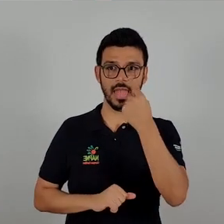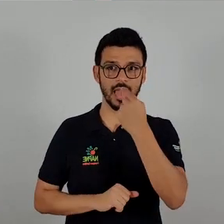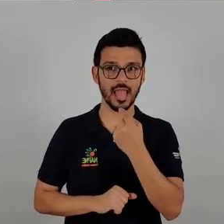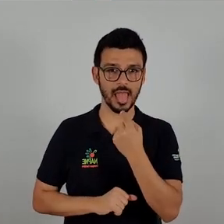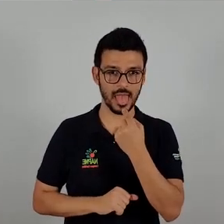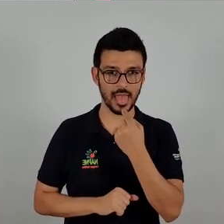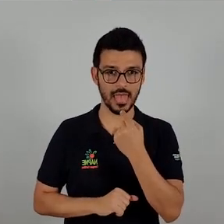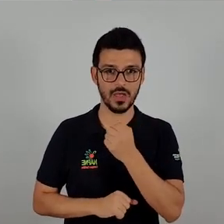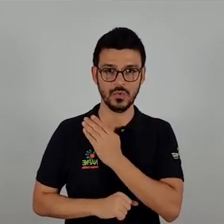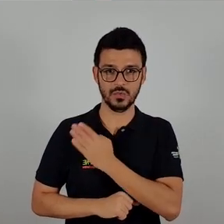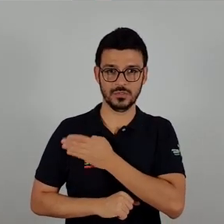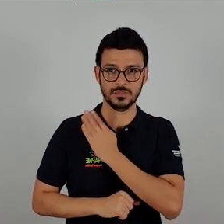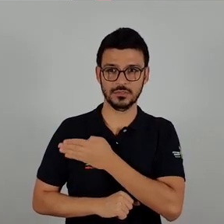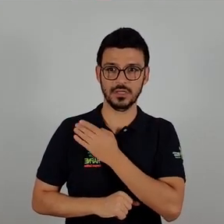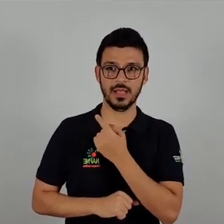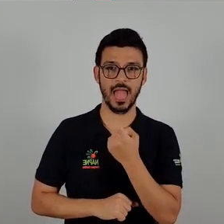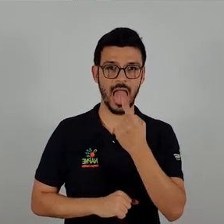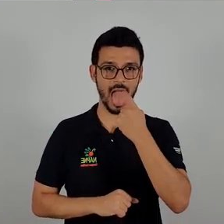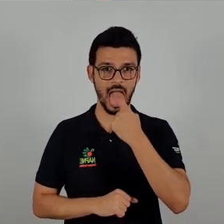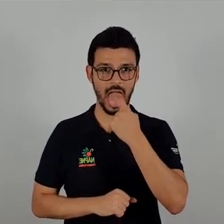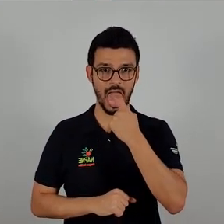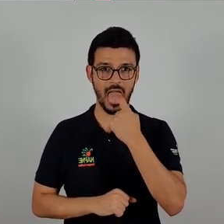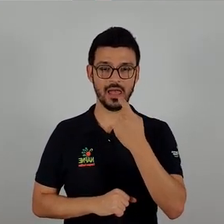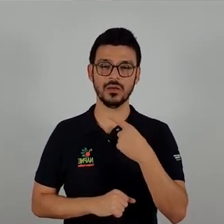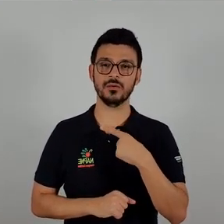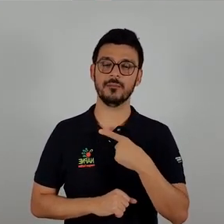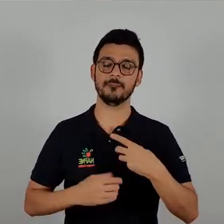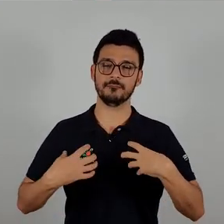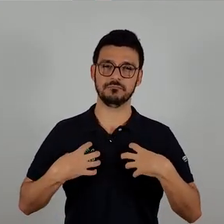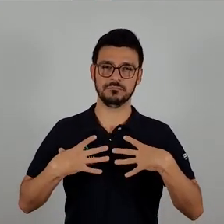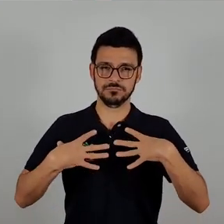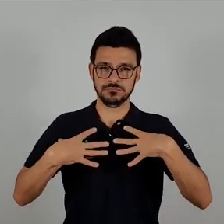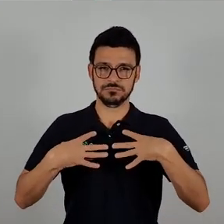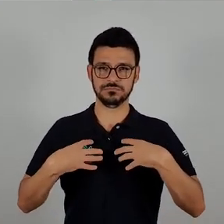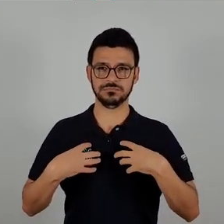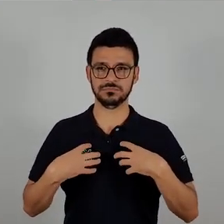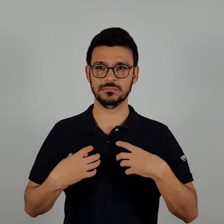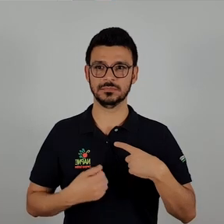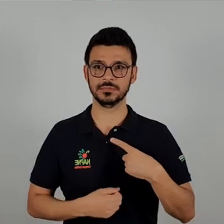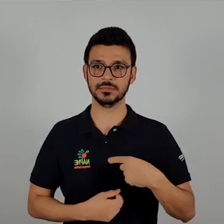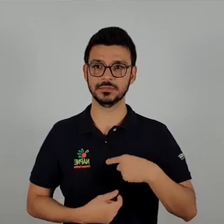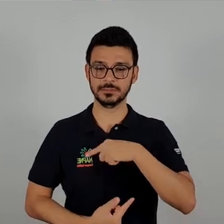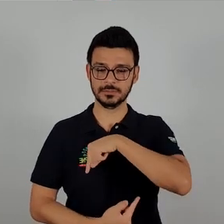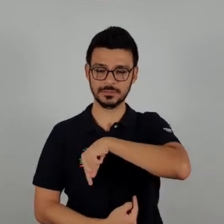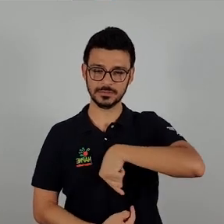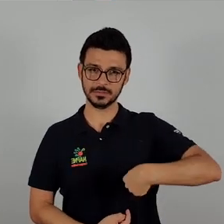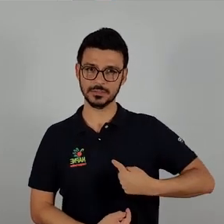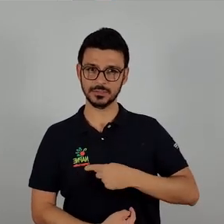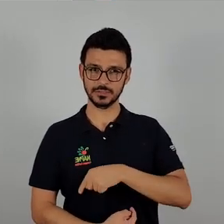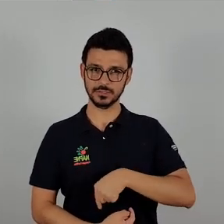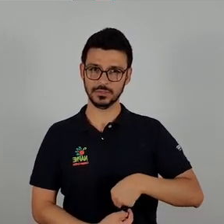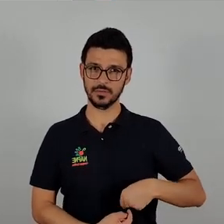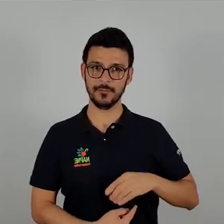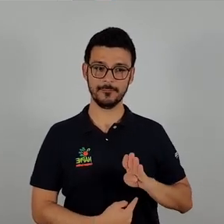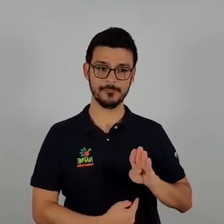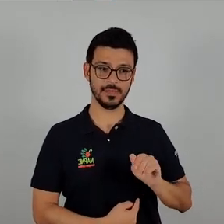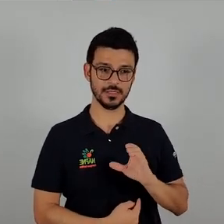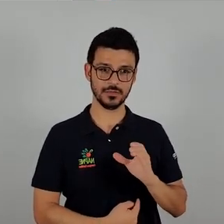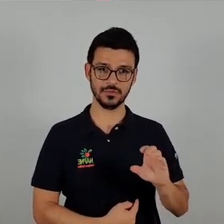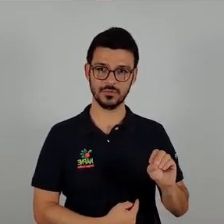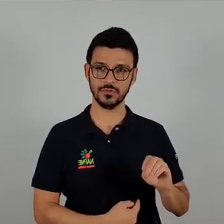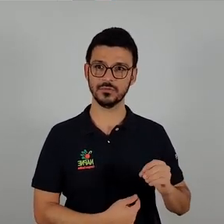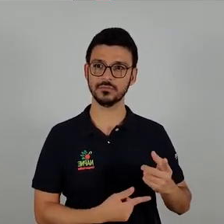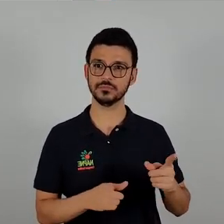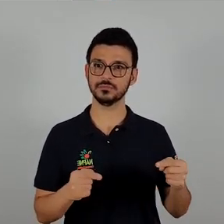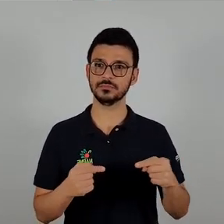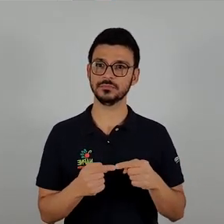Então, só pelos aspectos da língua, a gente consegue ter uma ideia muito boa da qualidade de saúde desse animal, sem pedir exames muitas vezes,